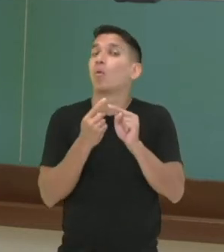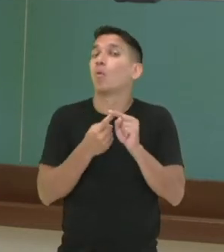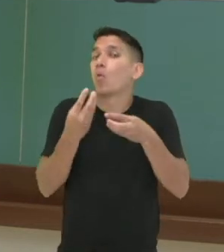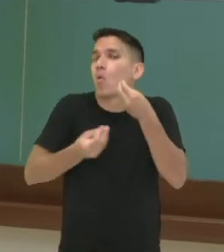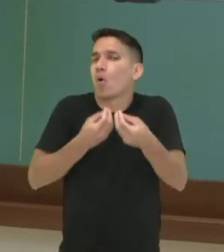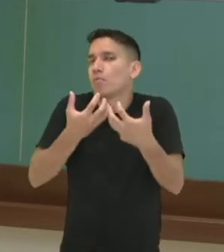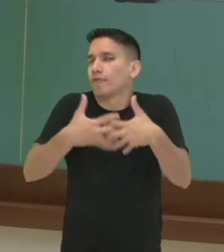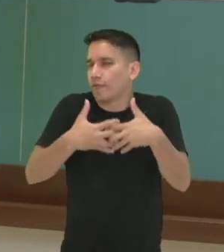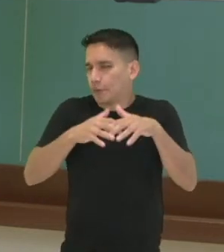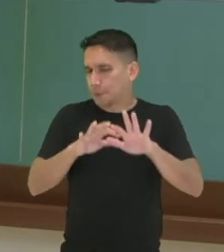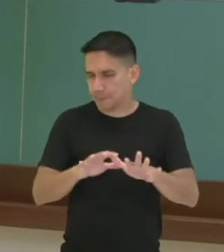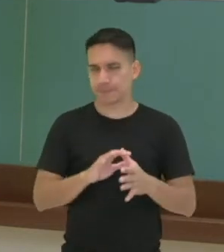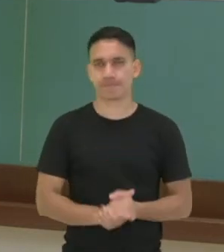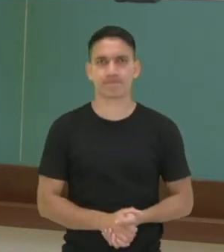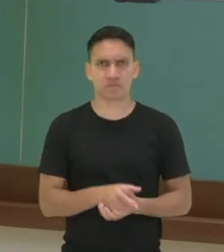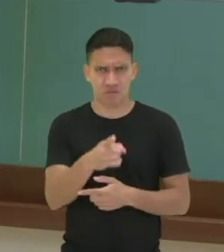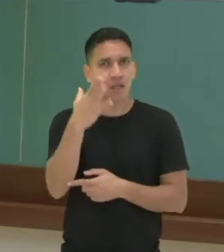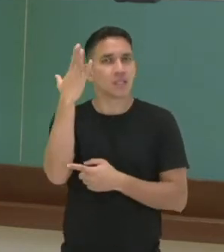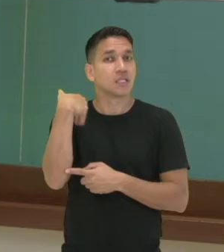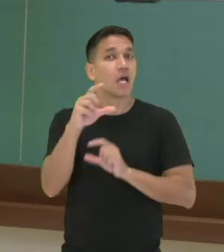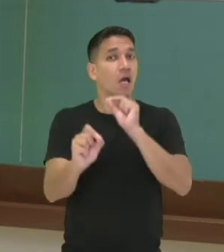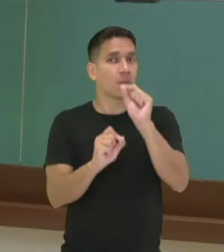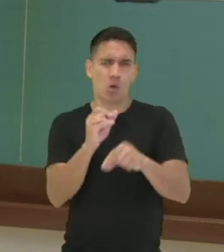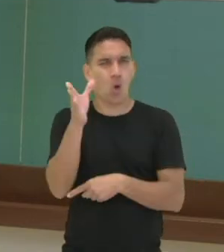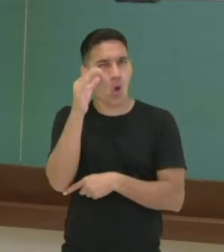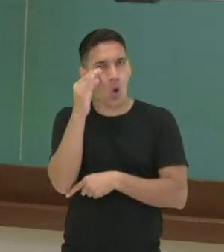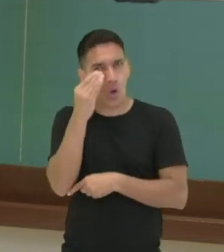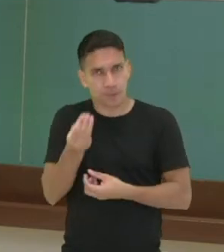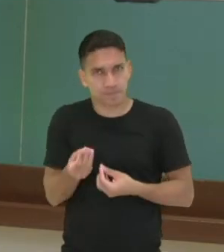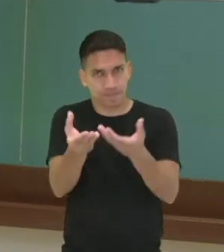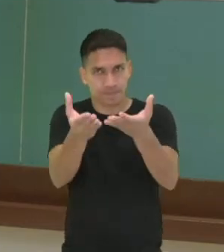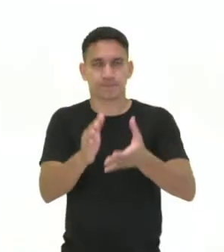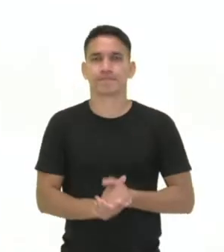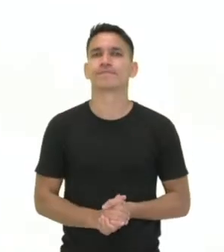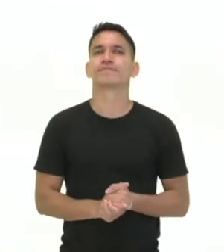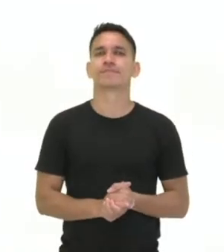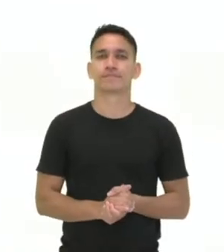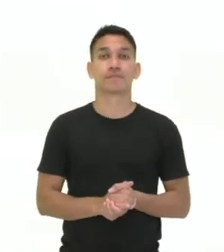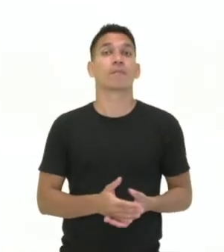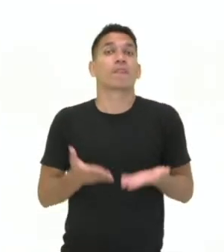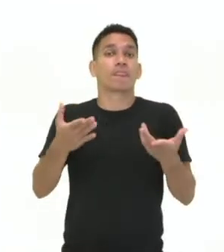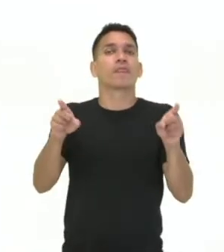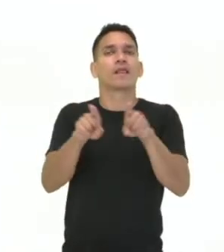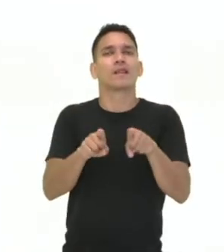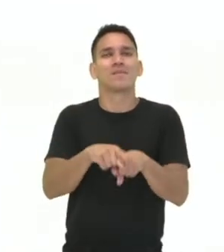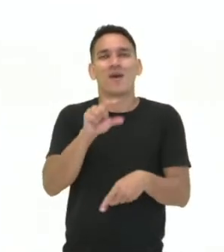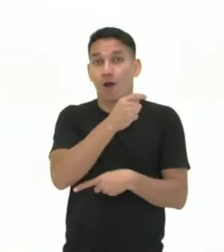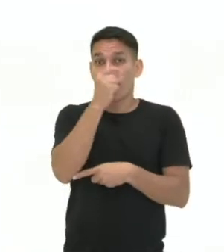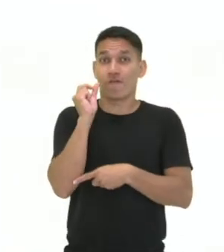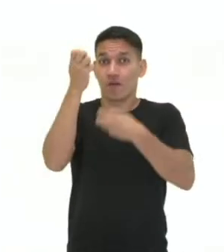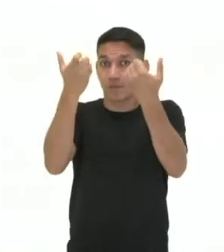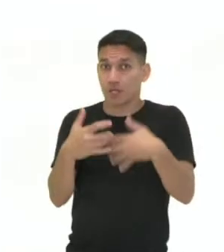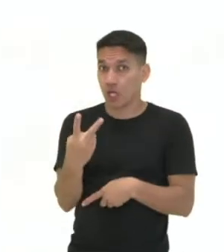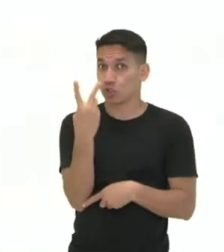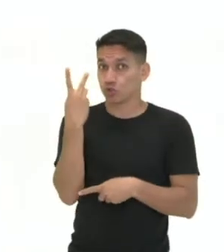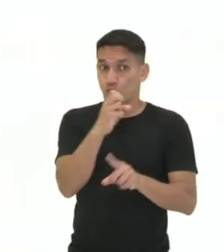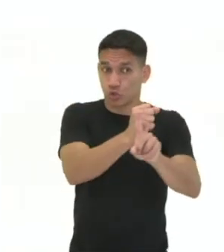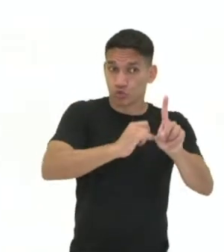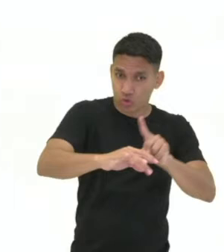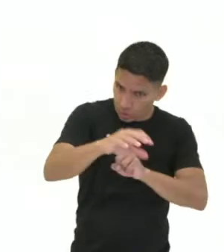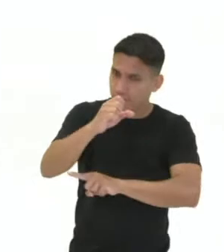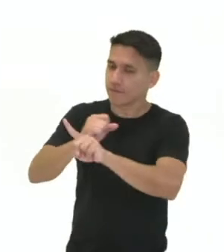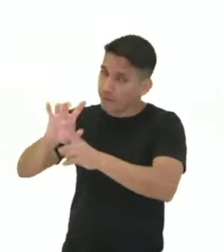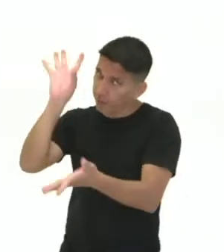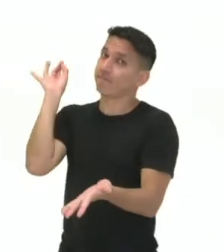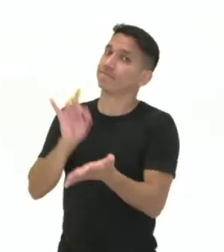desse raciocínio. Você sabia que uma curiosidade para vocês, além disso, para Wolff, duas sociedades executaram de fato